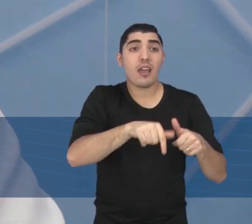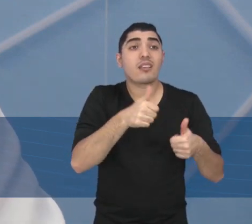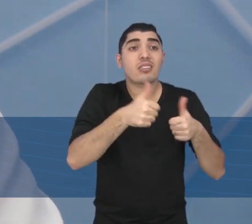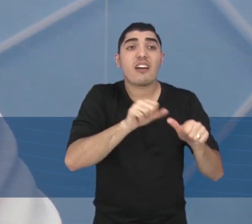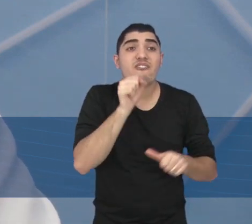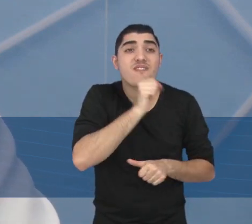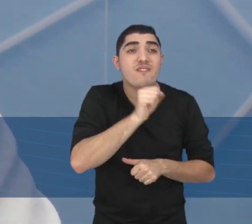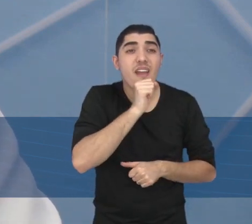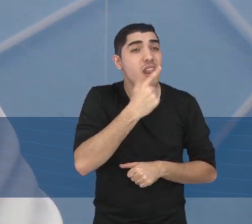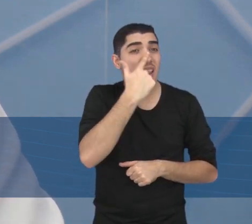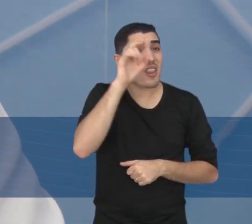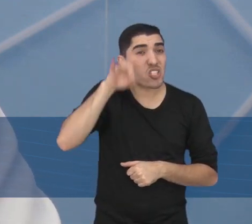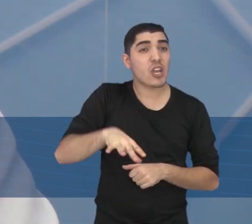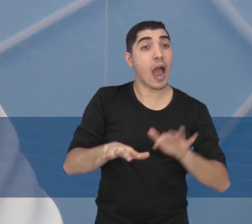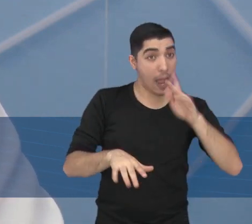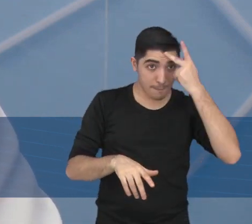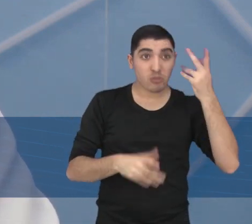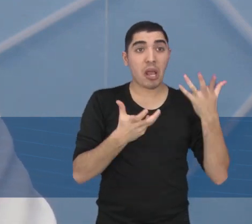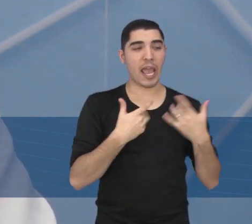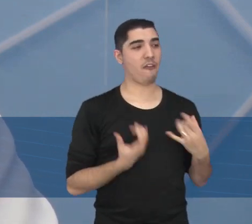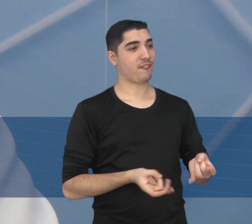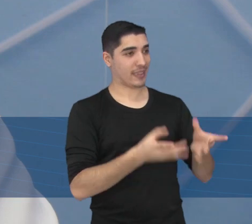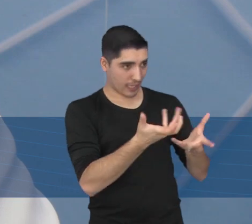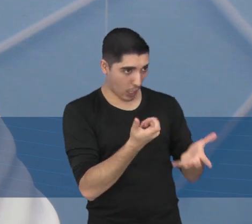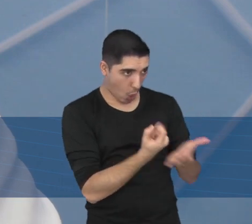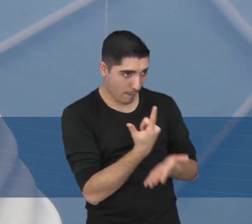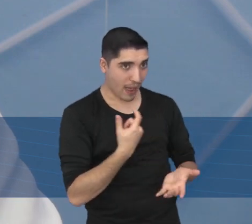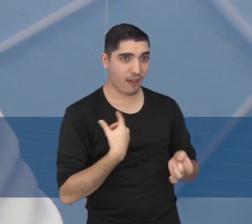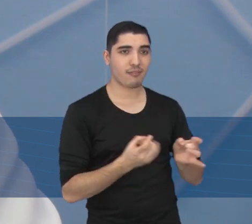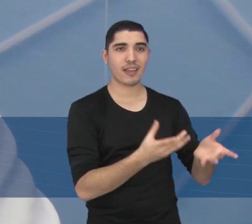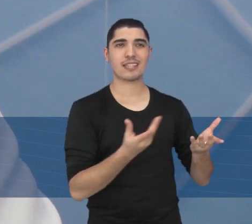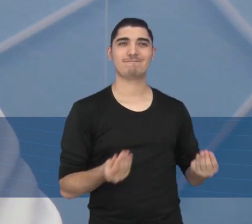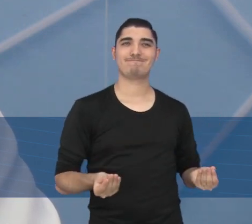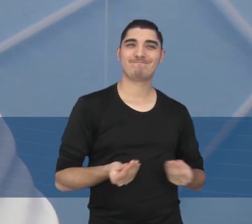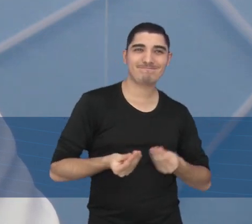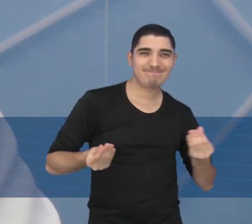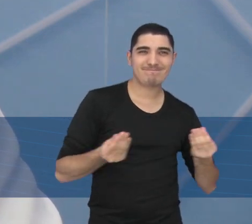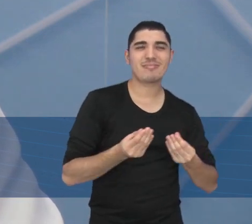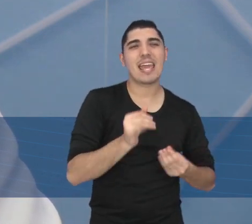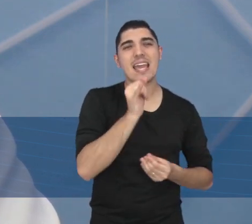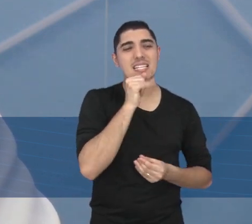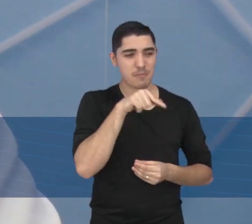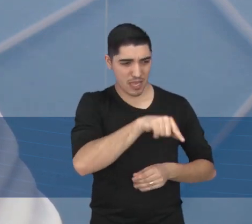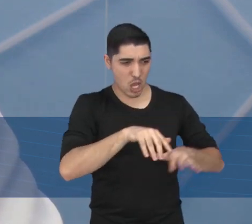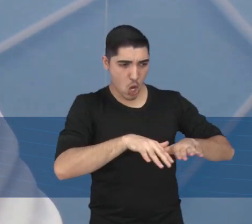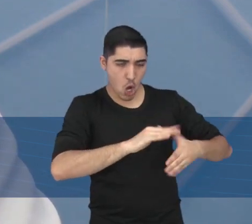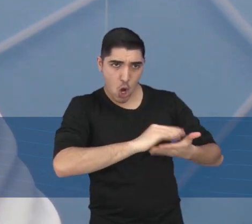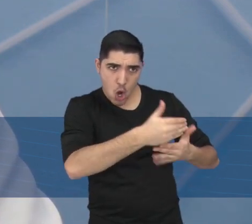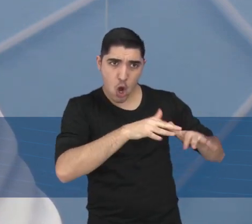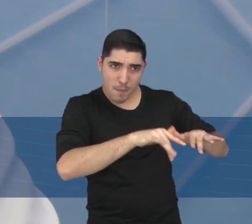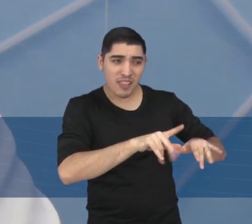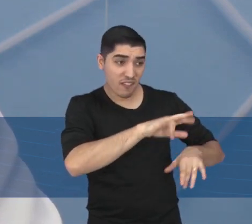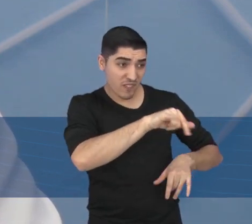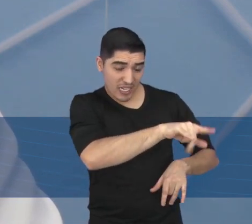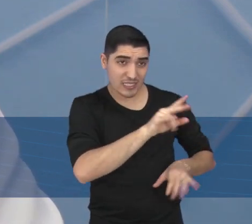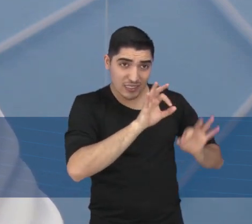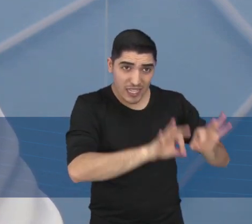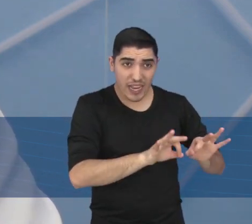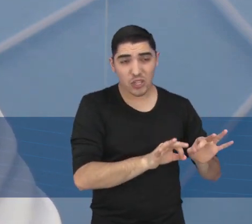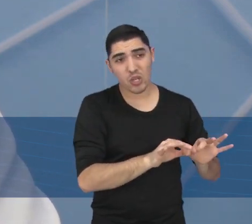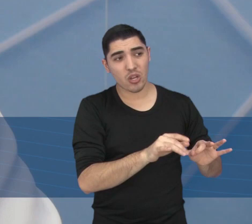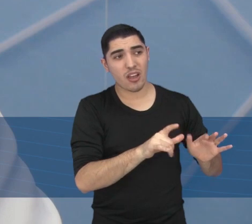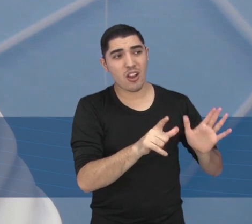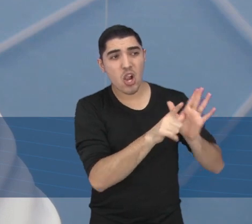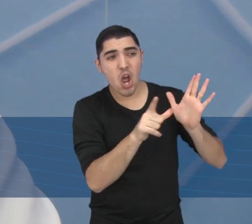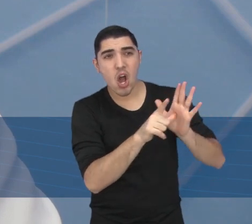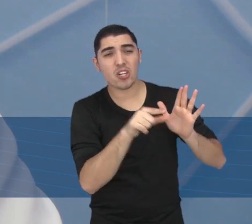aquele risco que eu falei, tá, mas será que realmente está sendo reciclado? Será que você não está vendendo e aí o seu computador vai acabar sendo vendido numa loja ilegal,